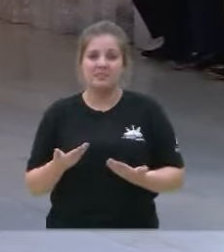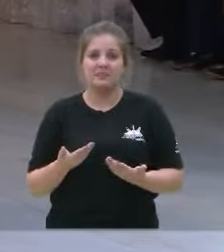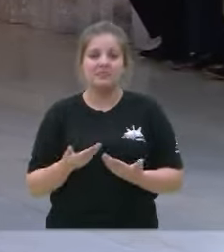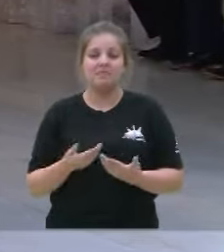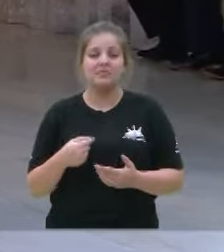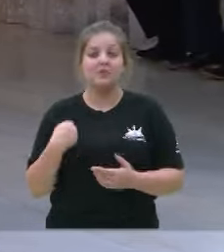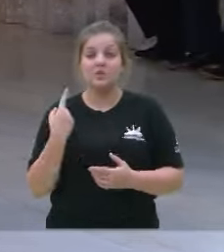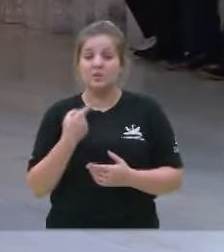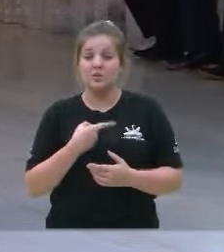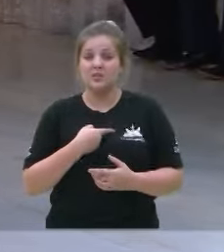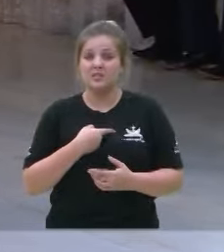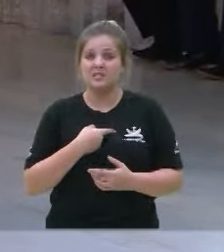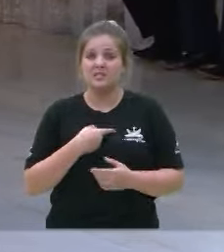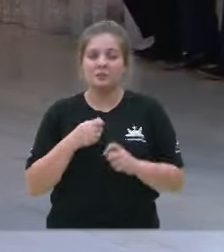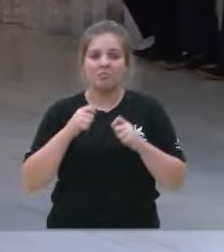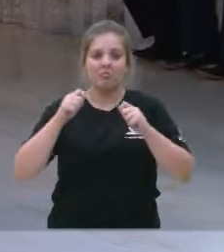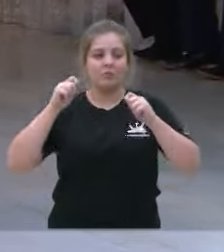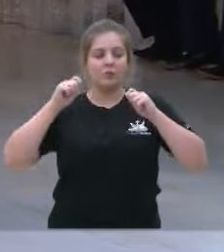estamos